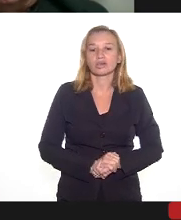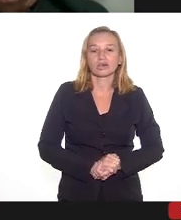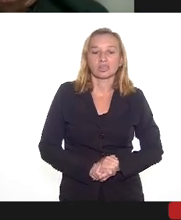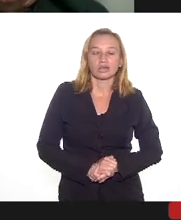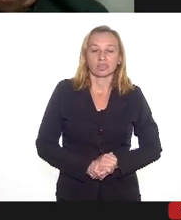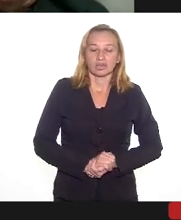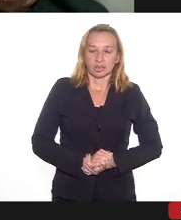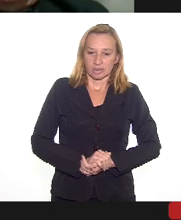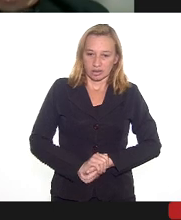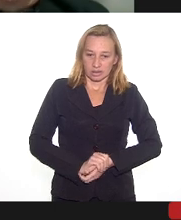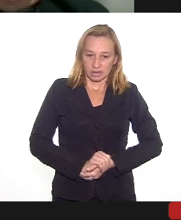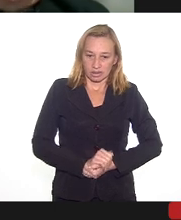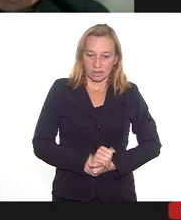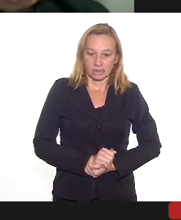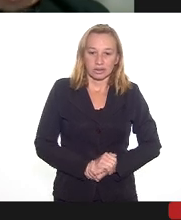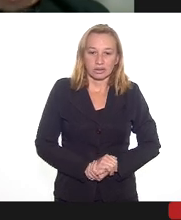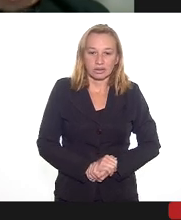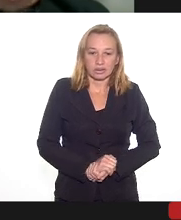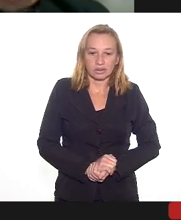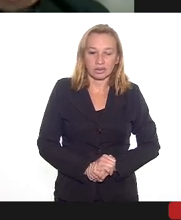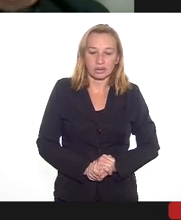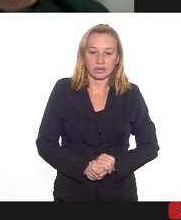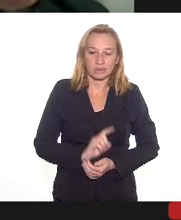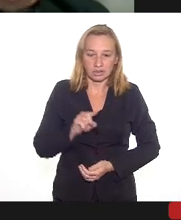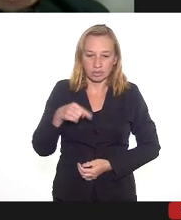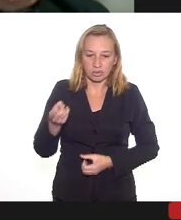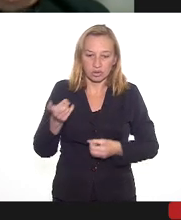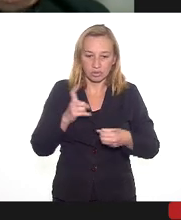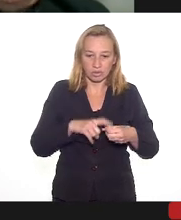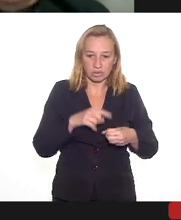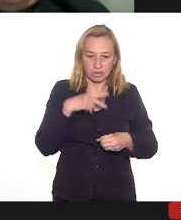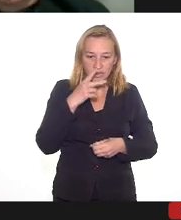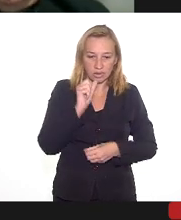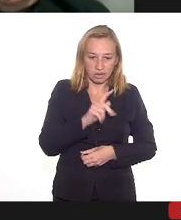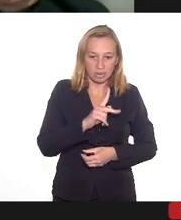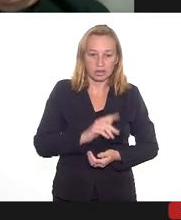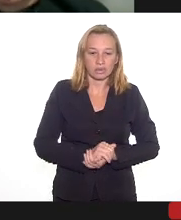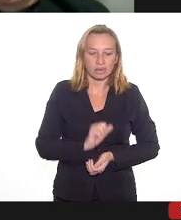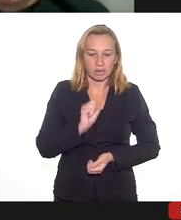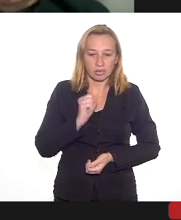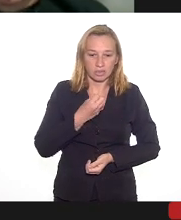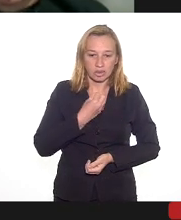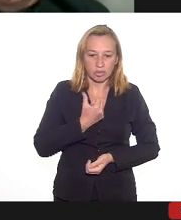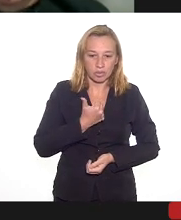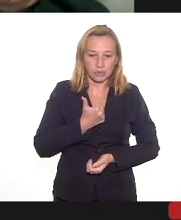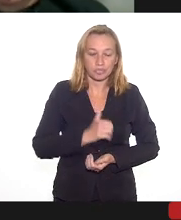Peço brevidade nesse primeiro momento, deputado. Depois, Vossa Excelência volta com a palavra, tá bom? Tá bom. Não,